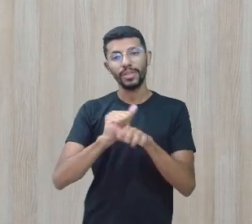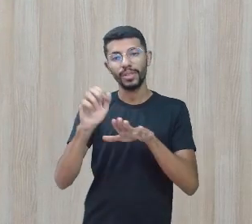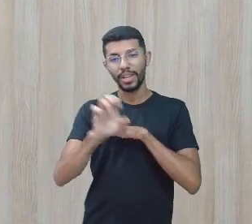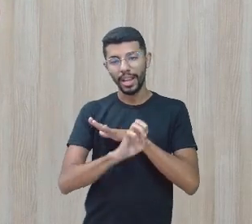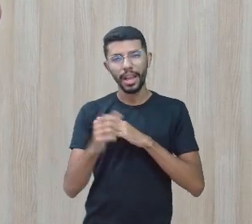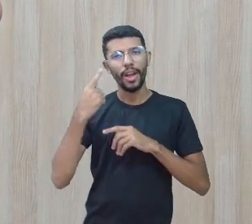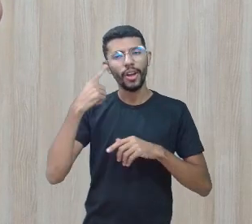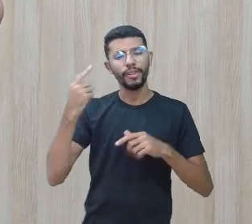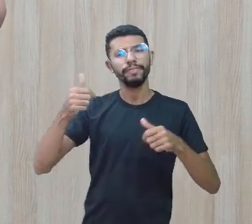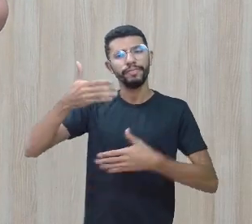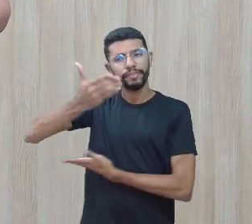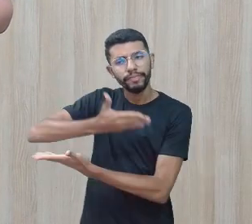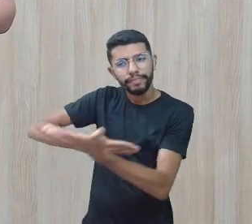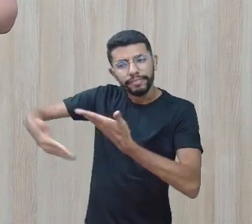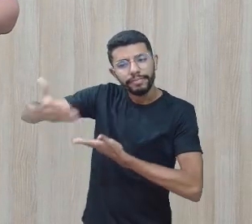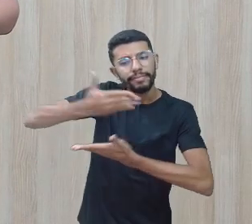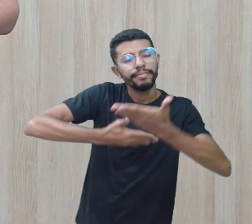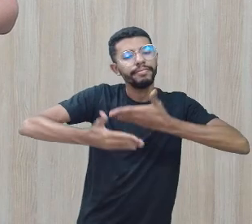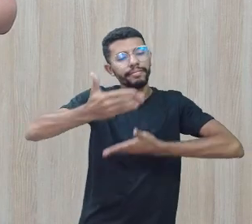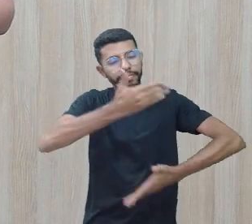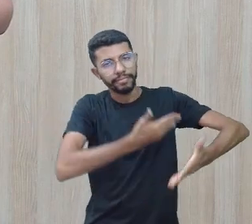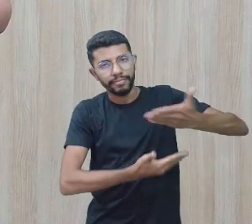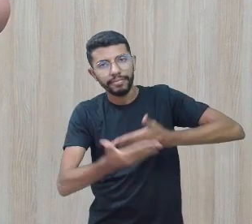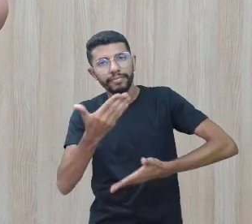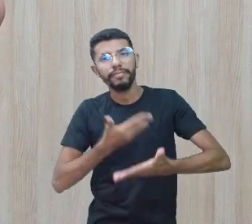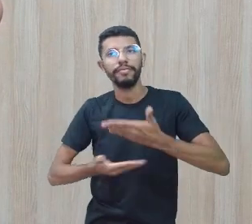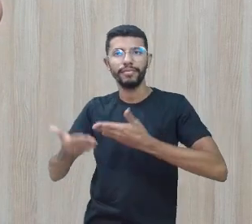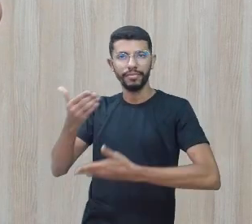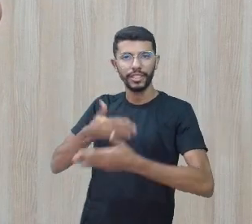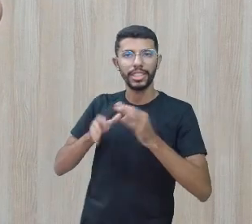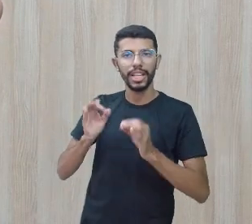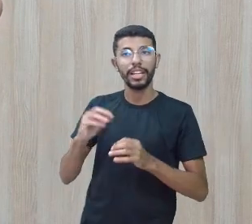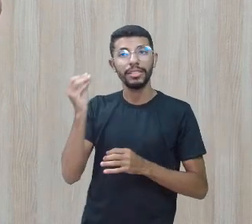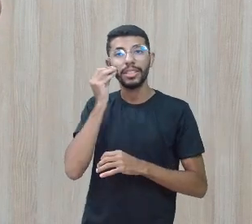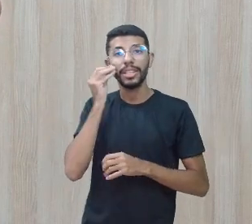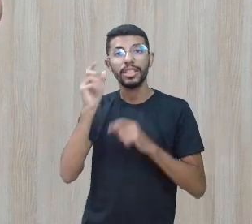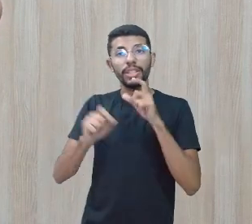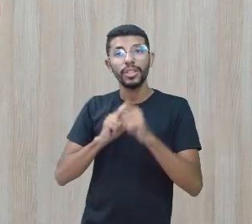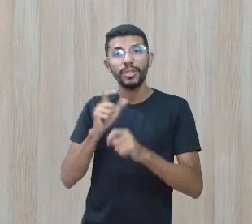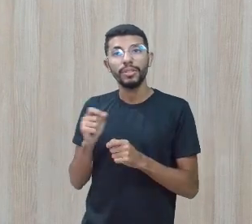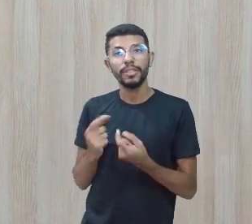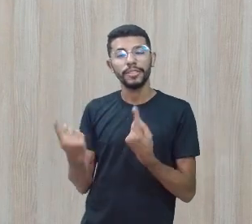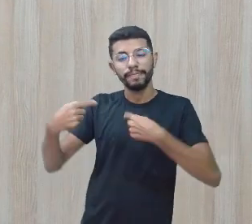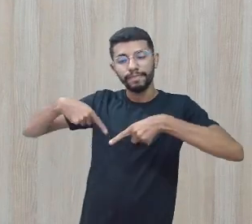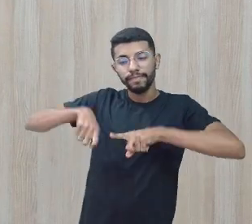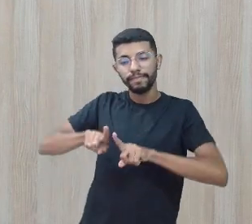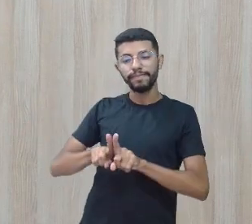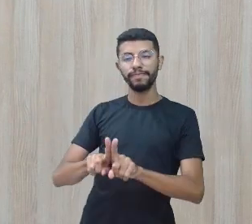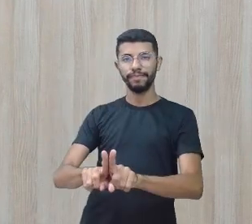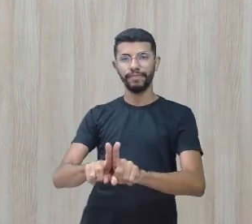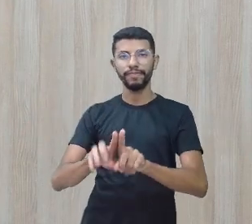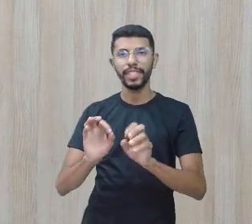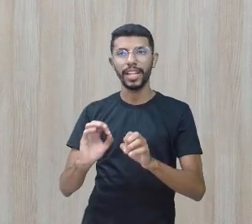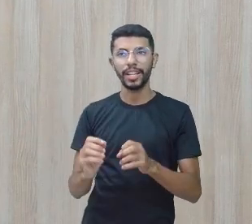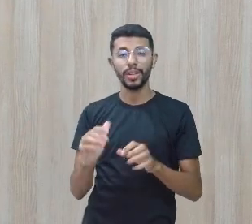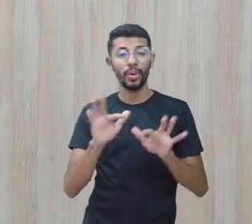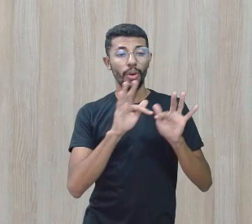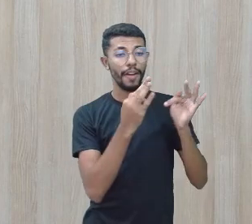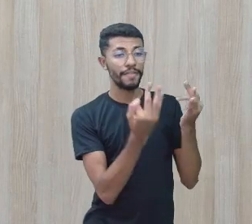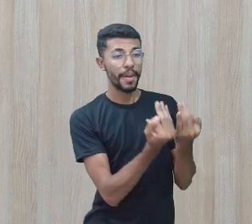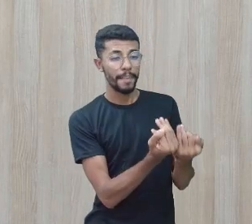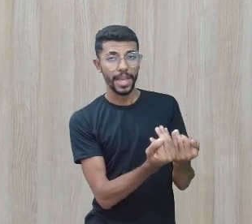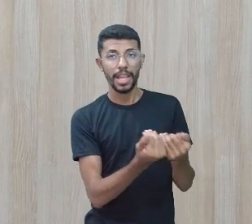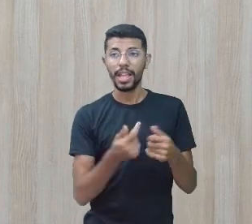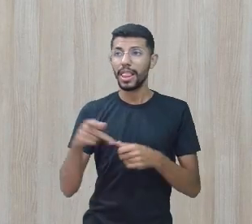troque, faça essa troca com o professor, busque trabalhar nessa parceria, tanto com a família quanto